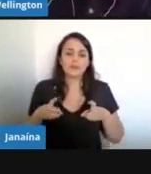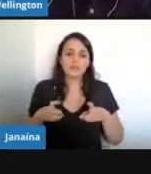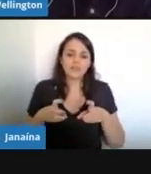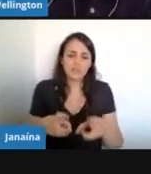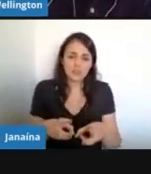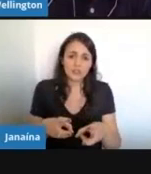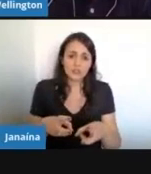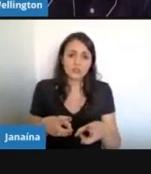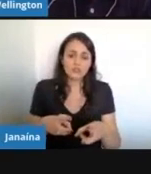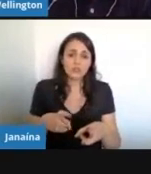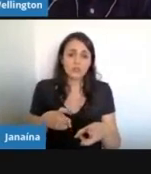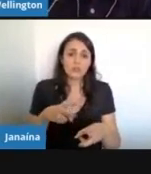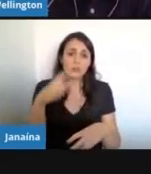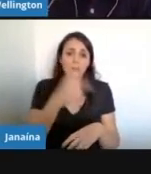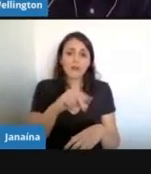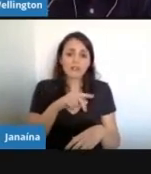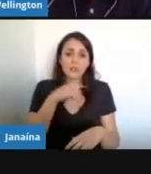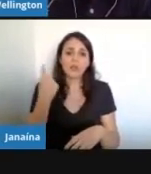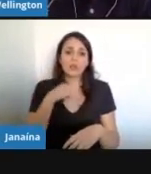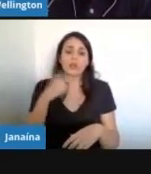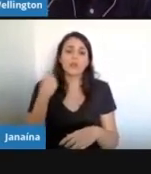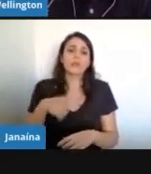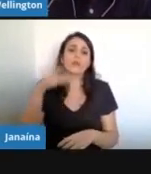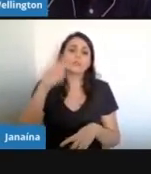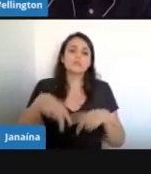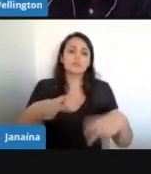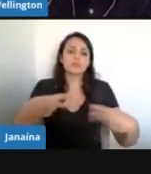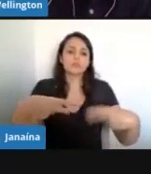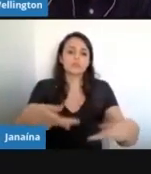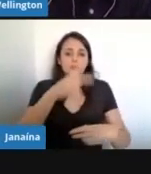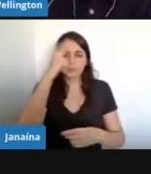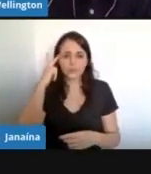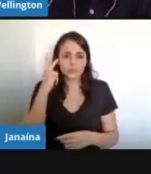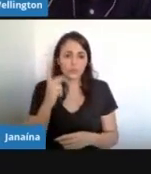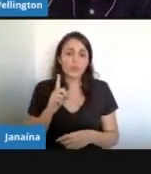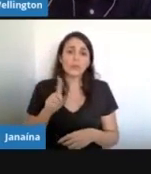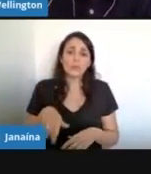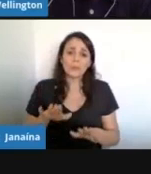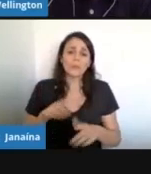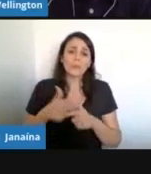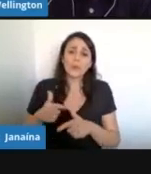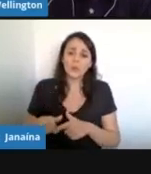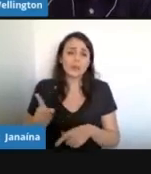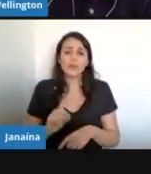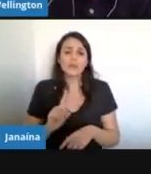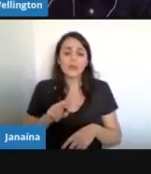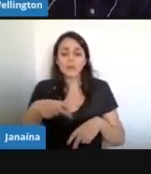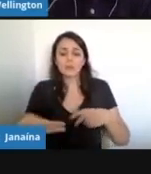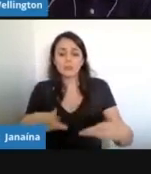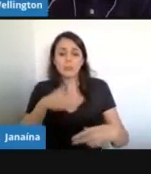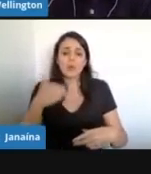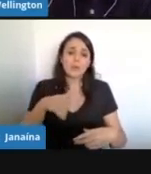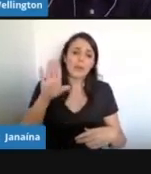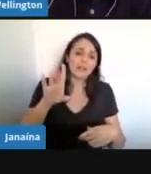câncer, mata muito mais. Mas a questão não é matar muito mais, matar mais ou matar menos. A